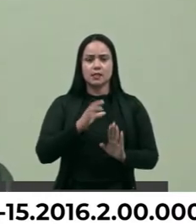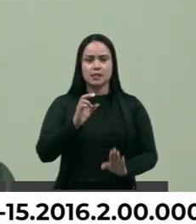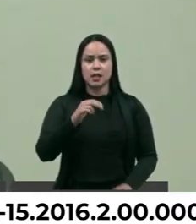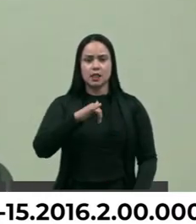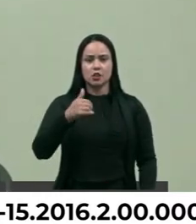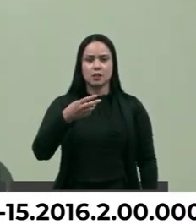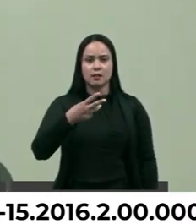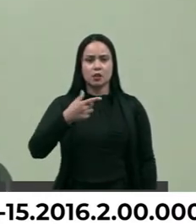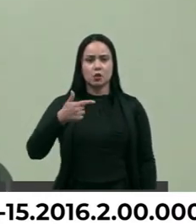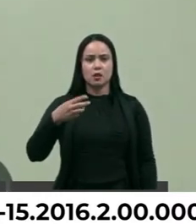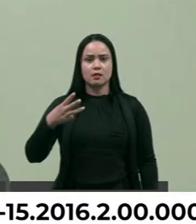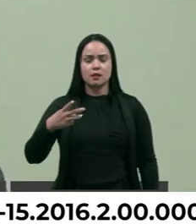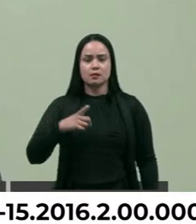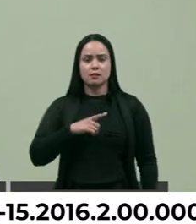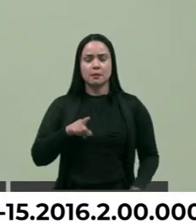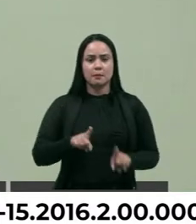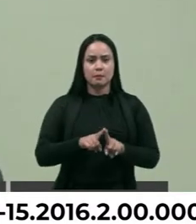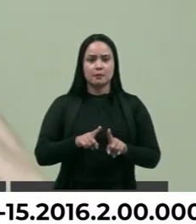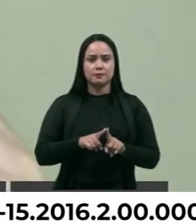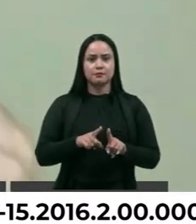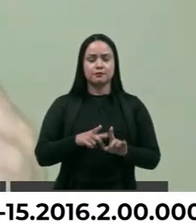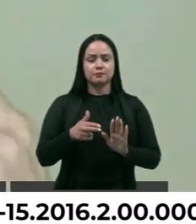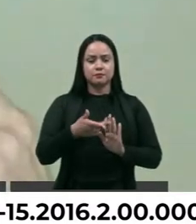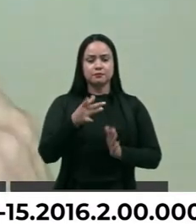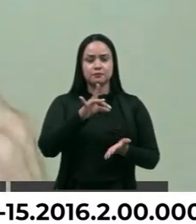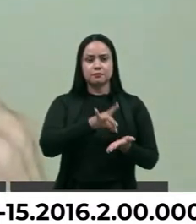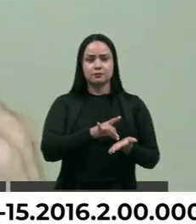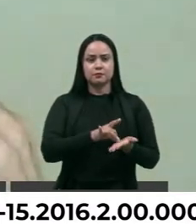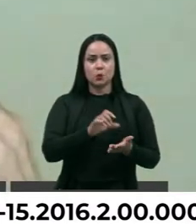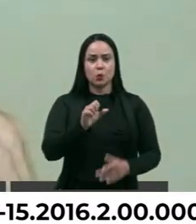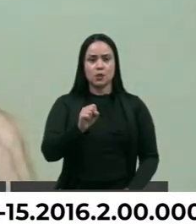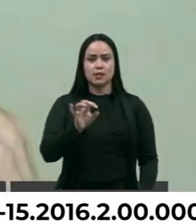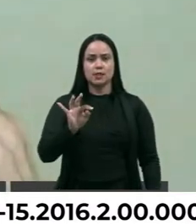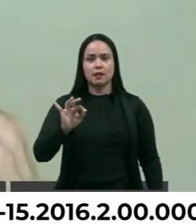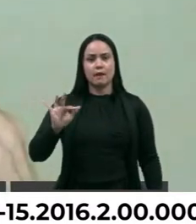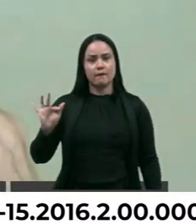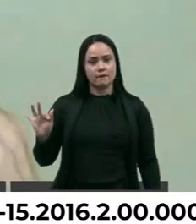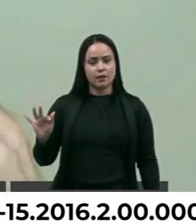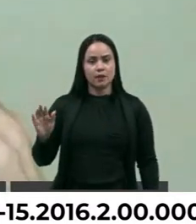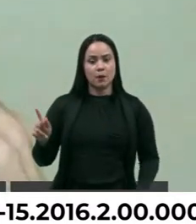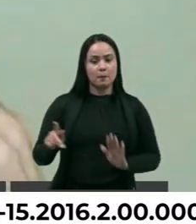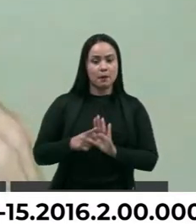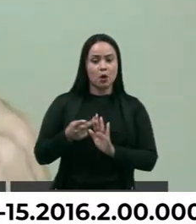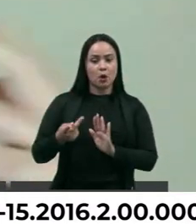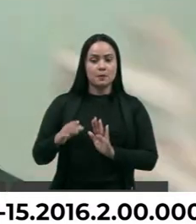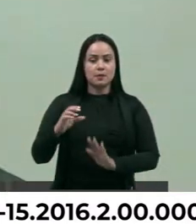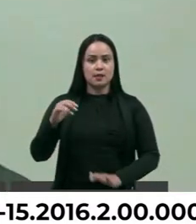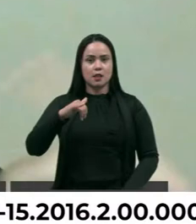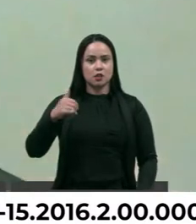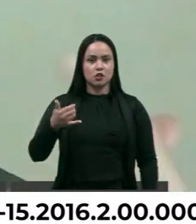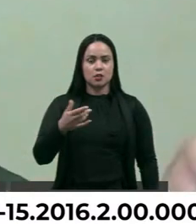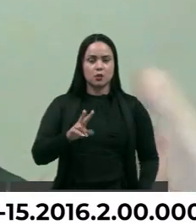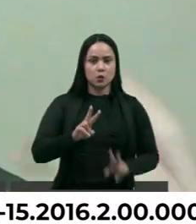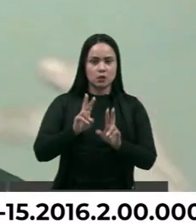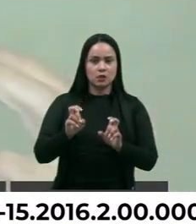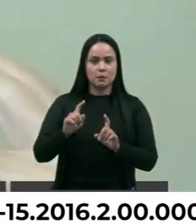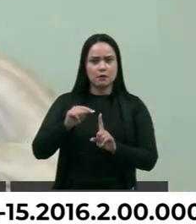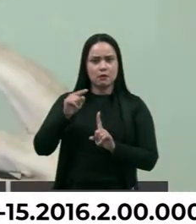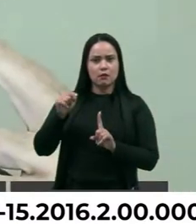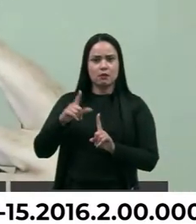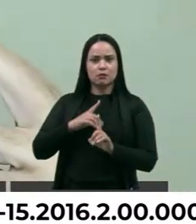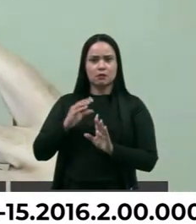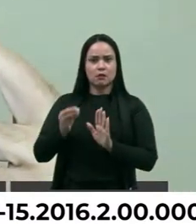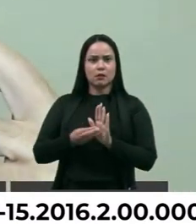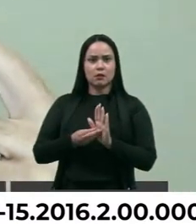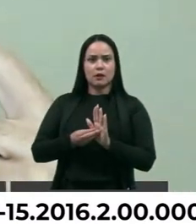bem como a orientação jurisprudencial consolidada no âmbito do STF e no próprio CNJ sobre a matéria, para além do desiderato